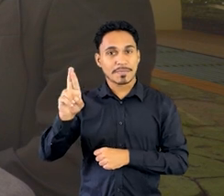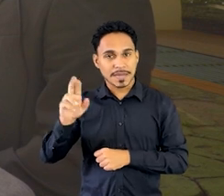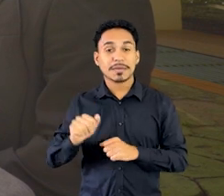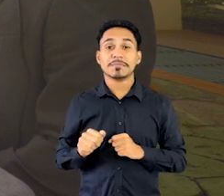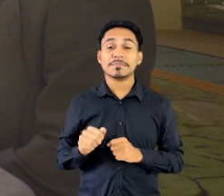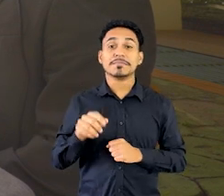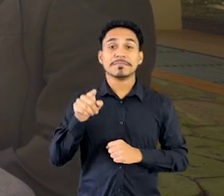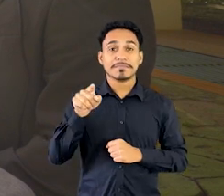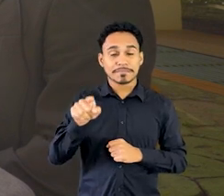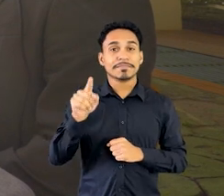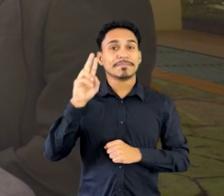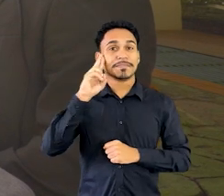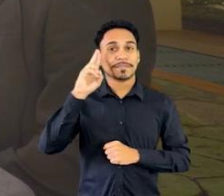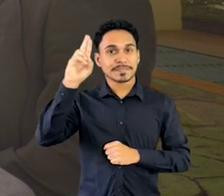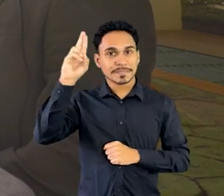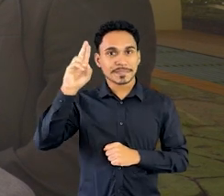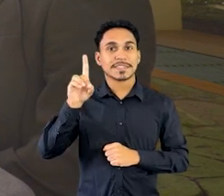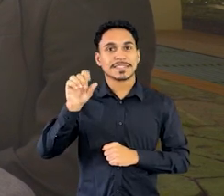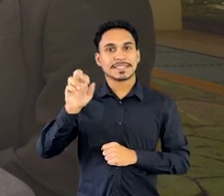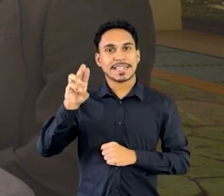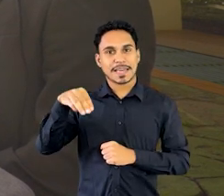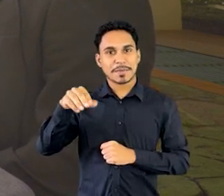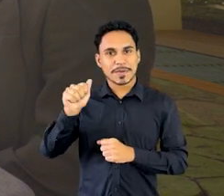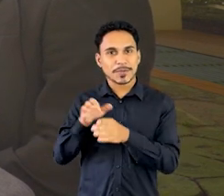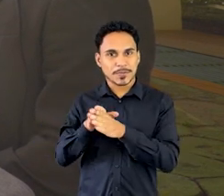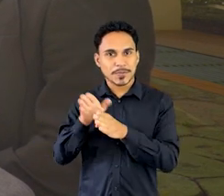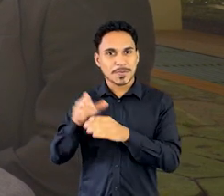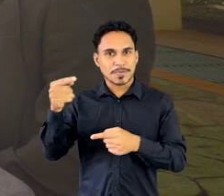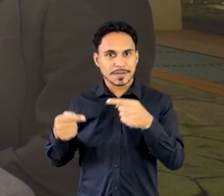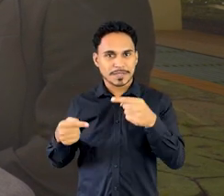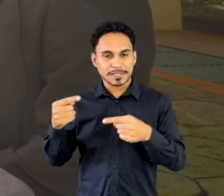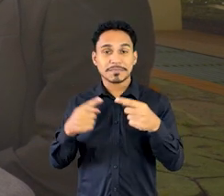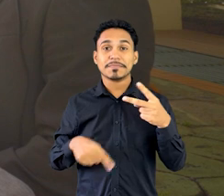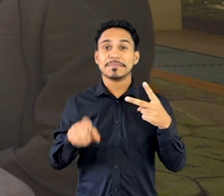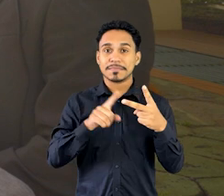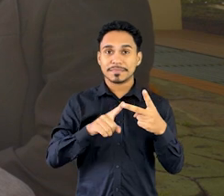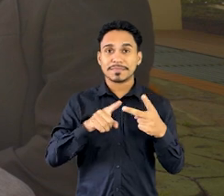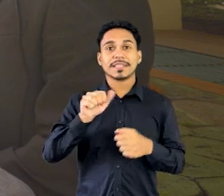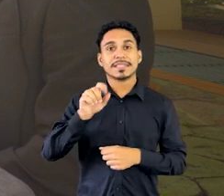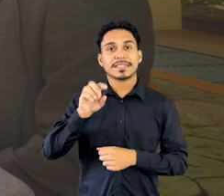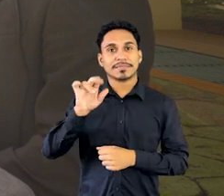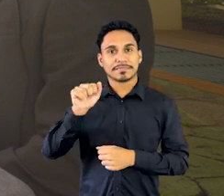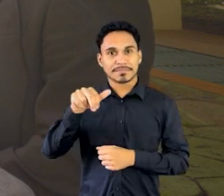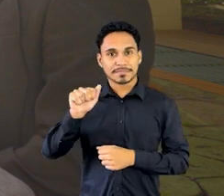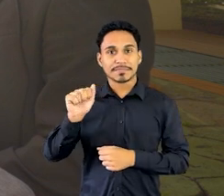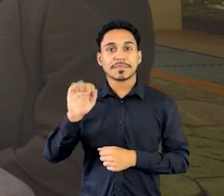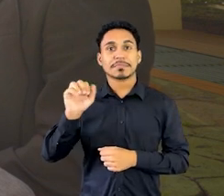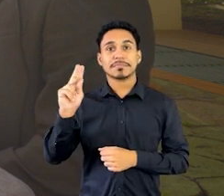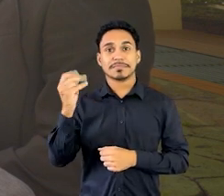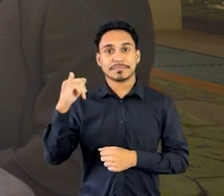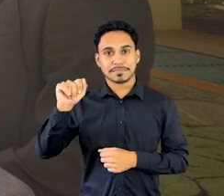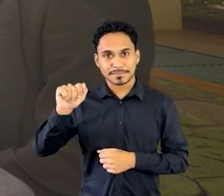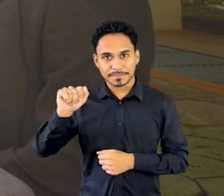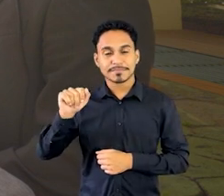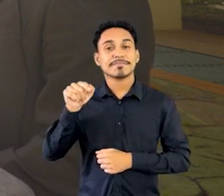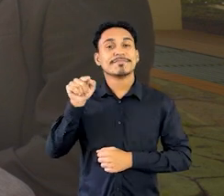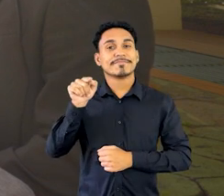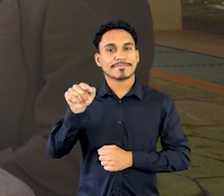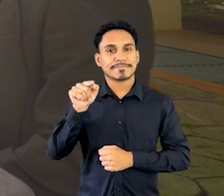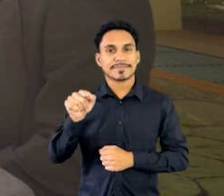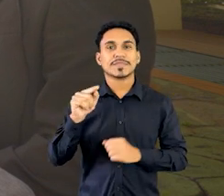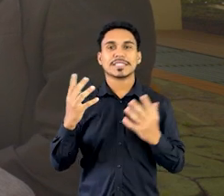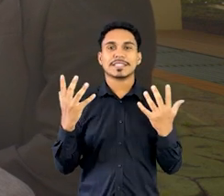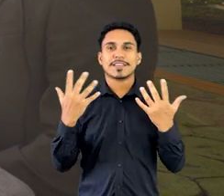política Alexandre Bahia diretor executivo do Conselho Nacional das instituições da rede Federal de Educação e